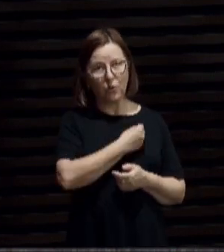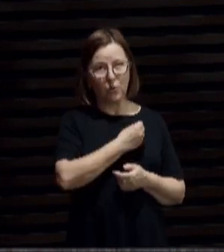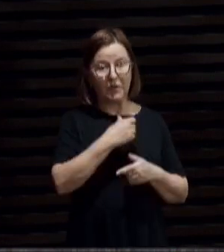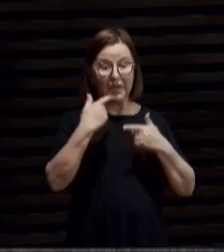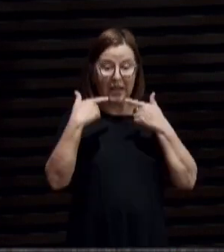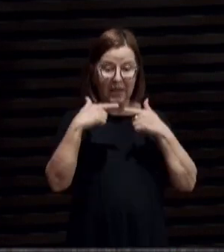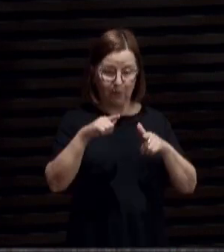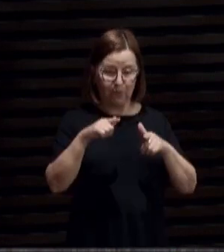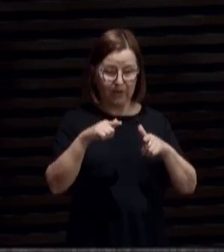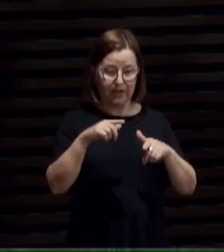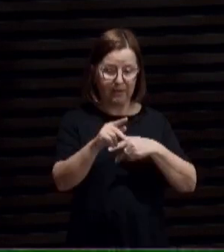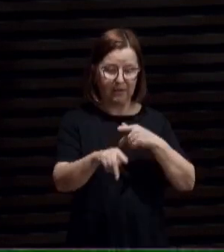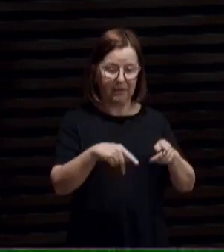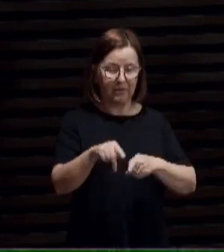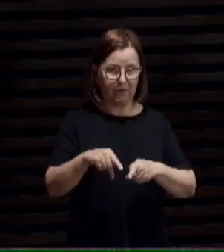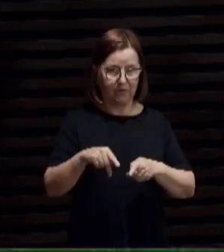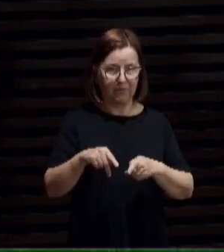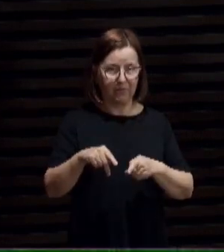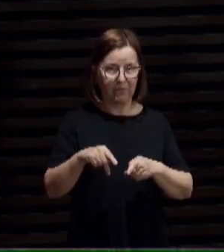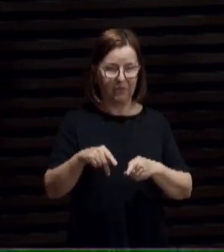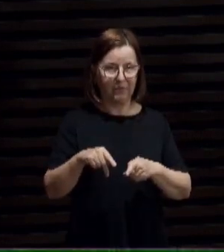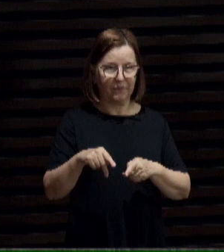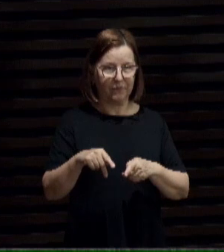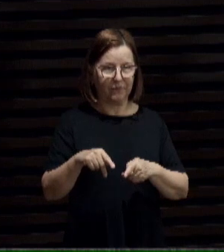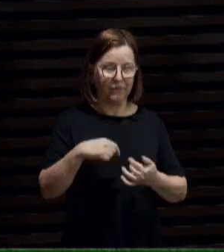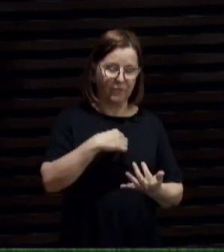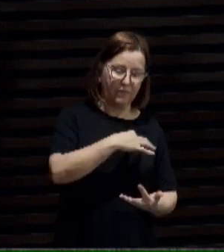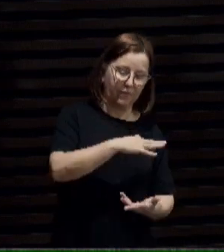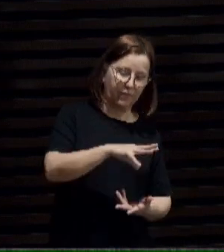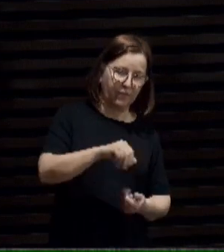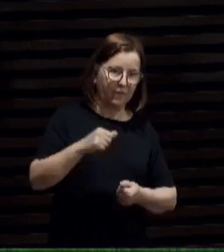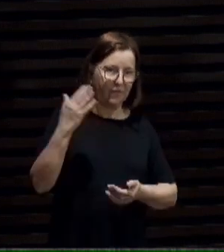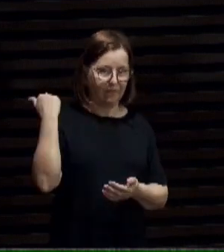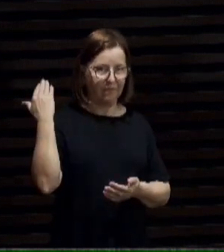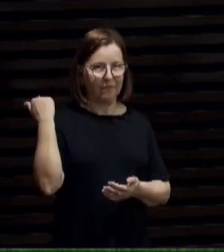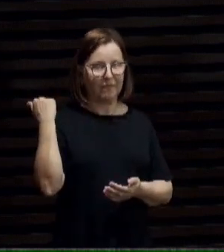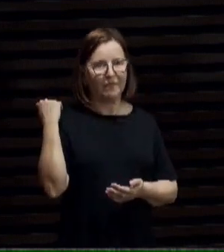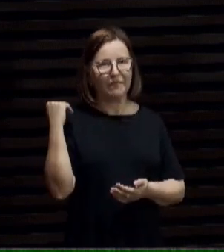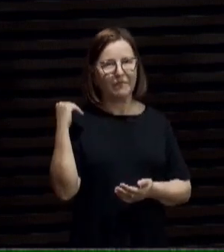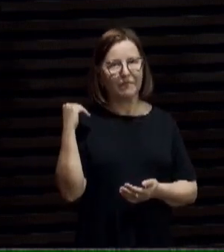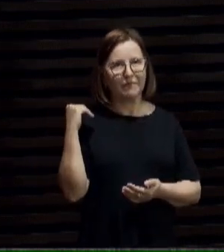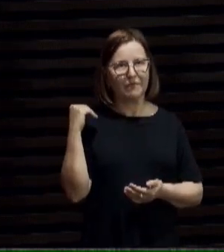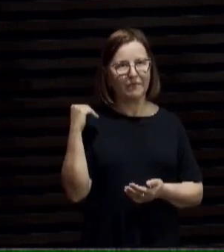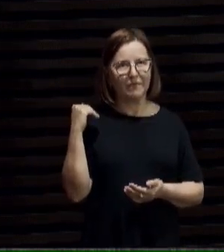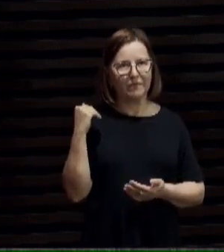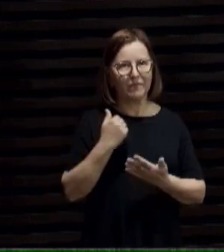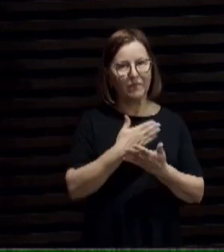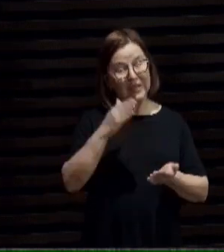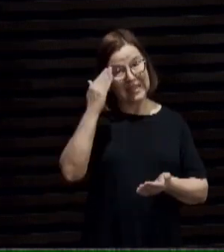dos homens, das línguas dos povos da época. Você sabe